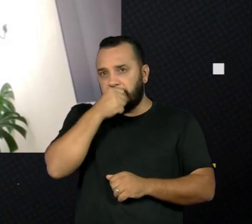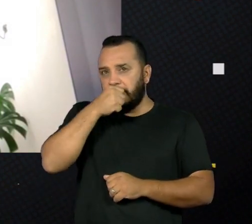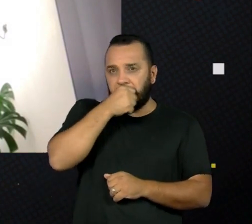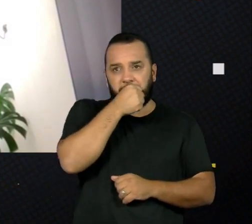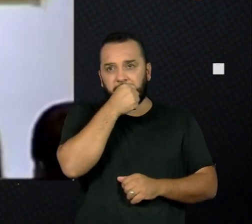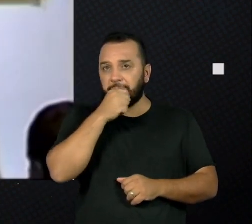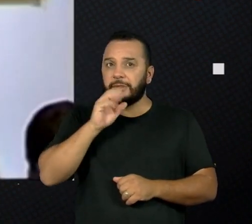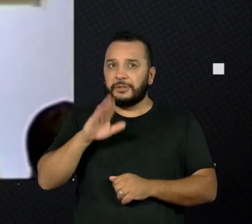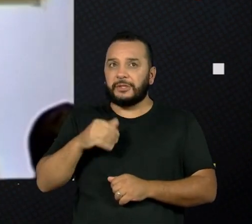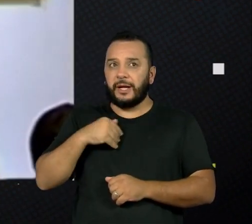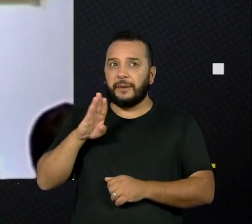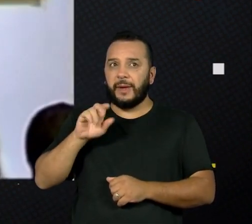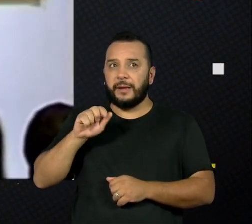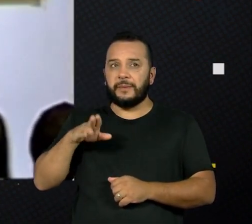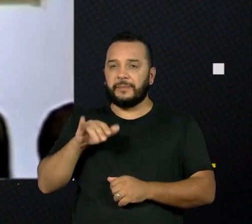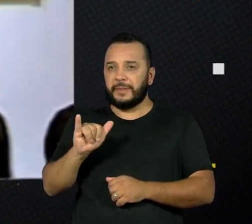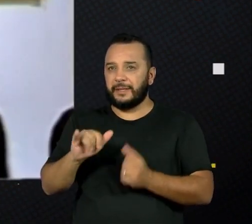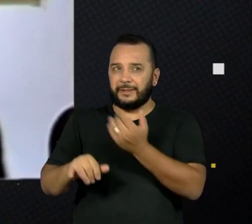muito.